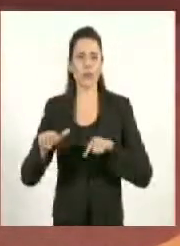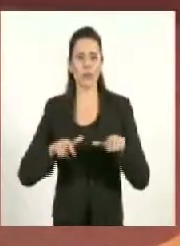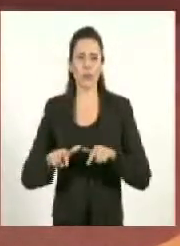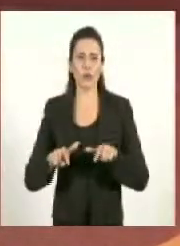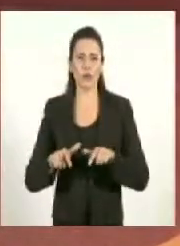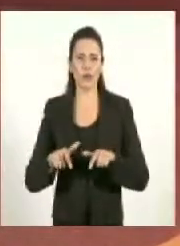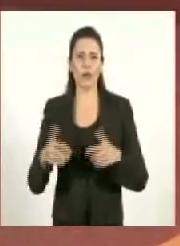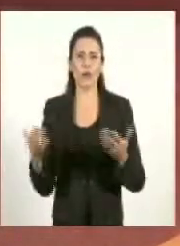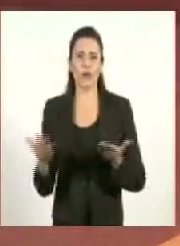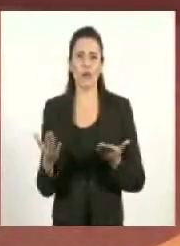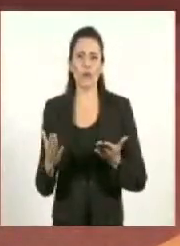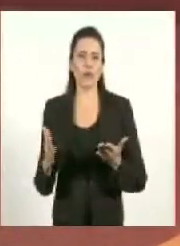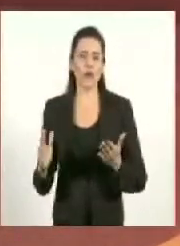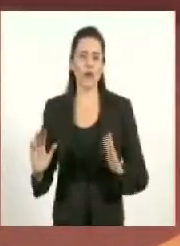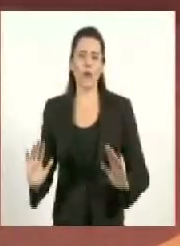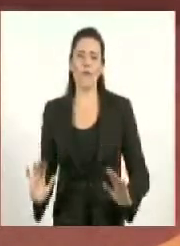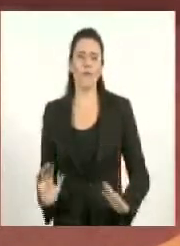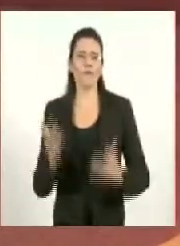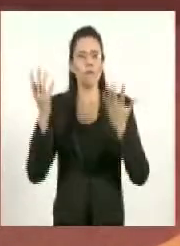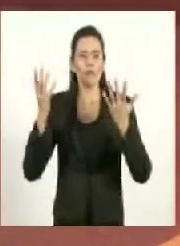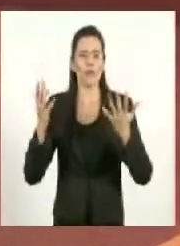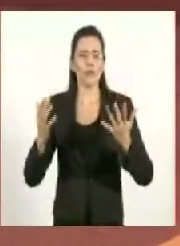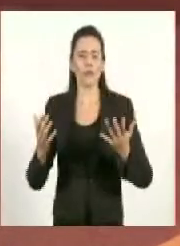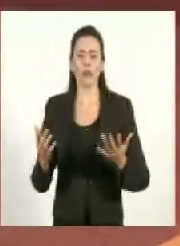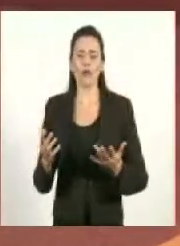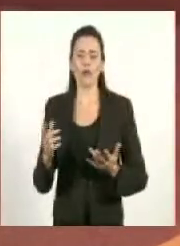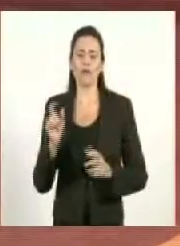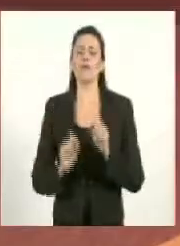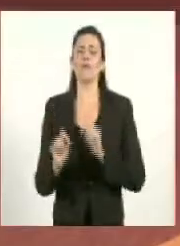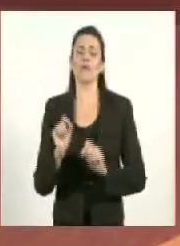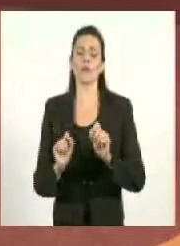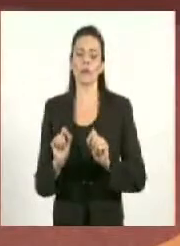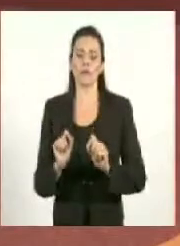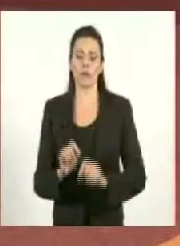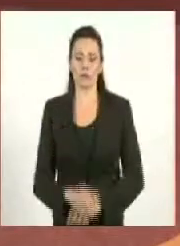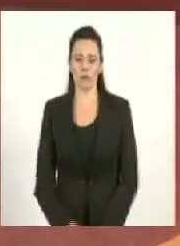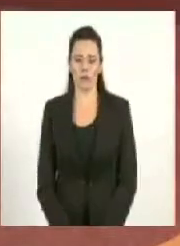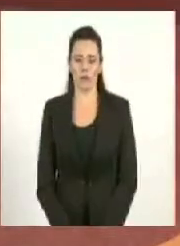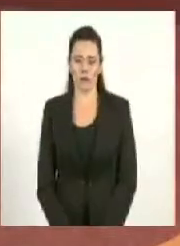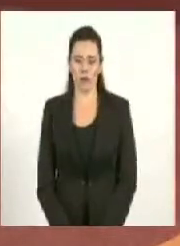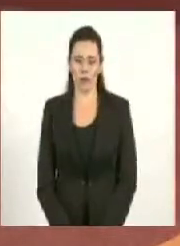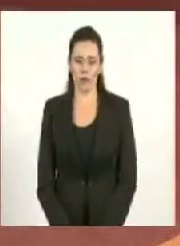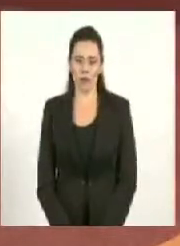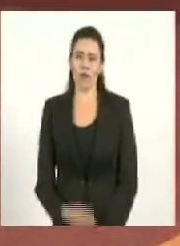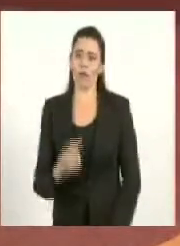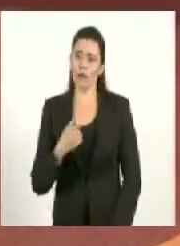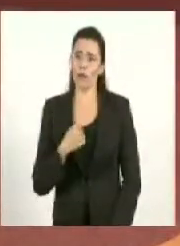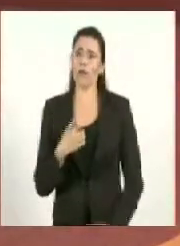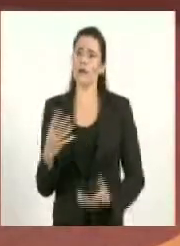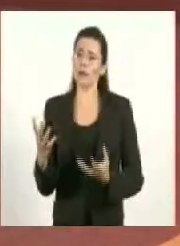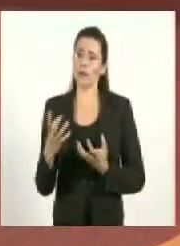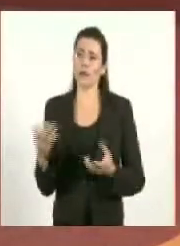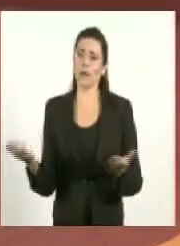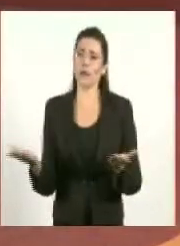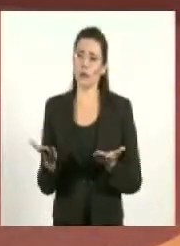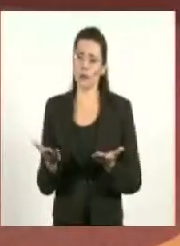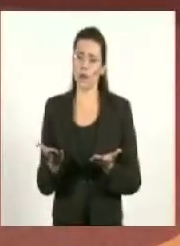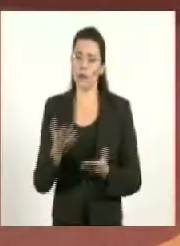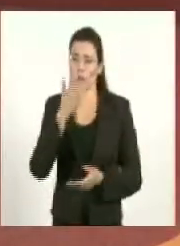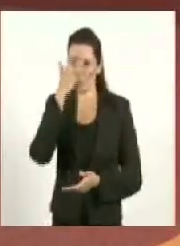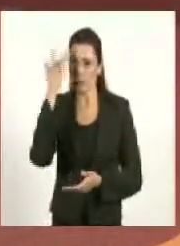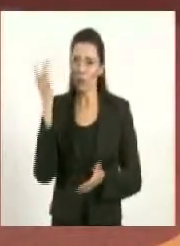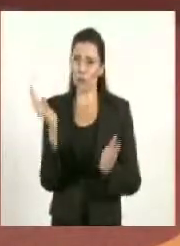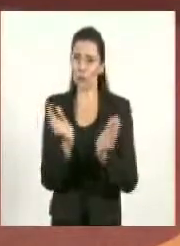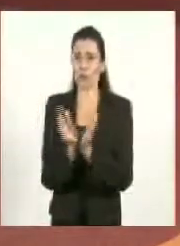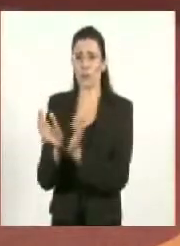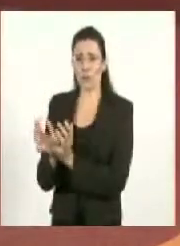que algum deputado da base governista elencasse as melhorias para os trabalhadores feitas nesses 120 dias de